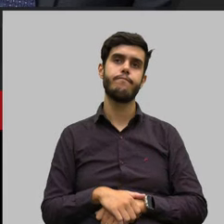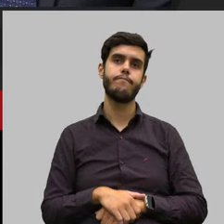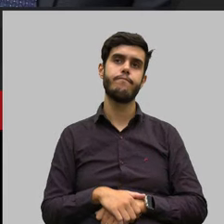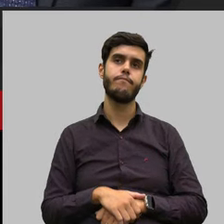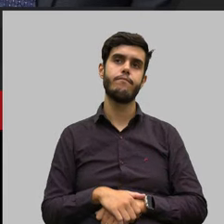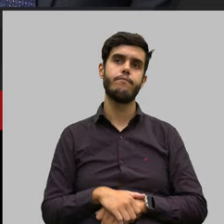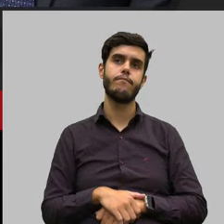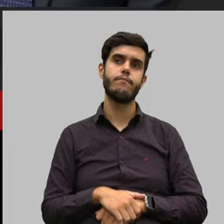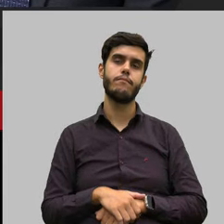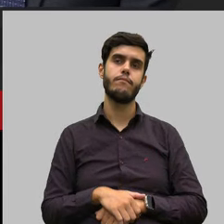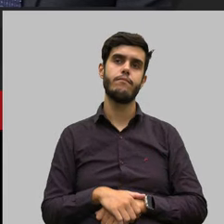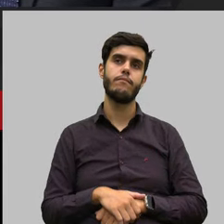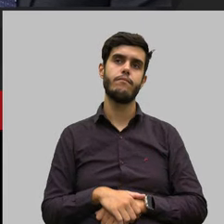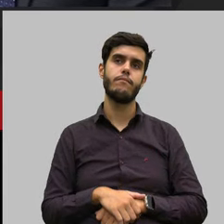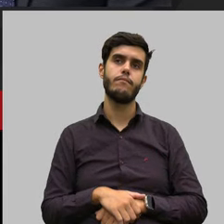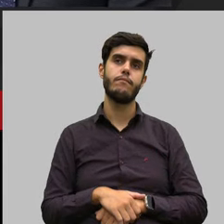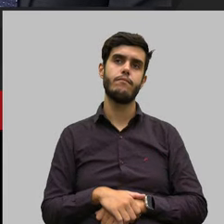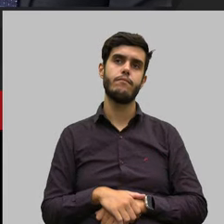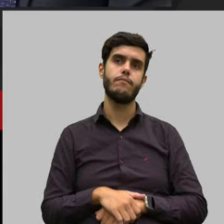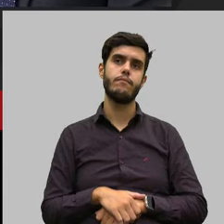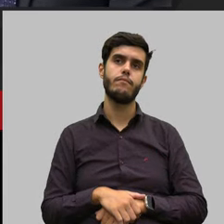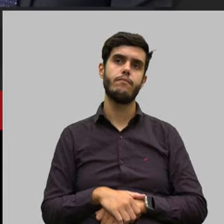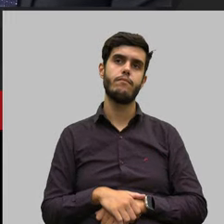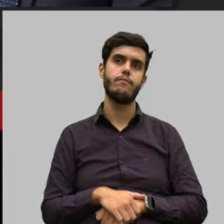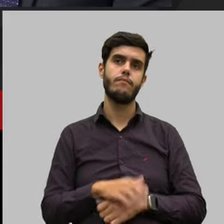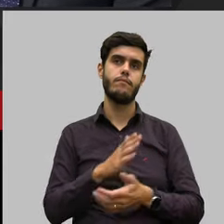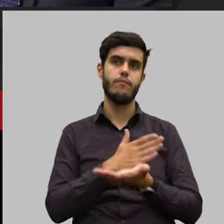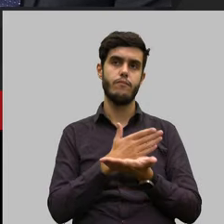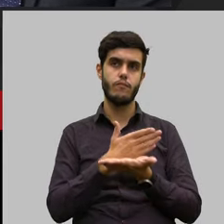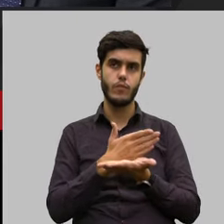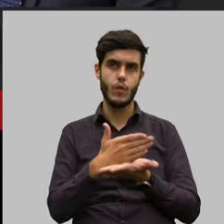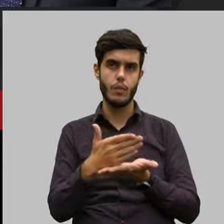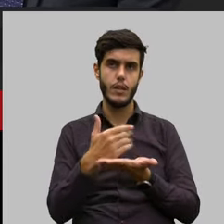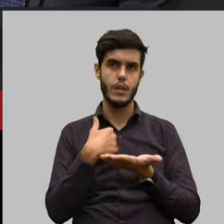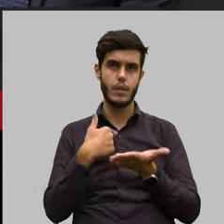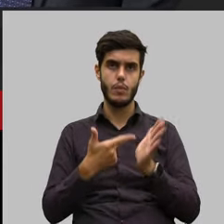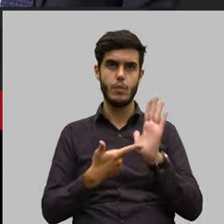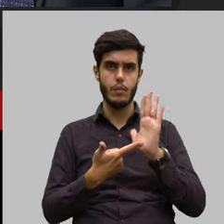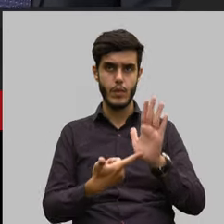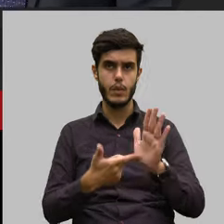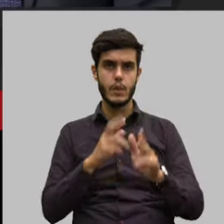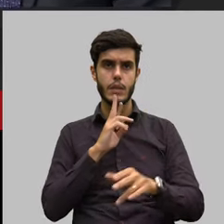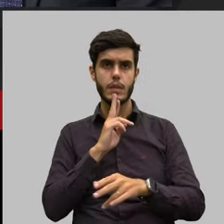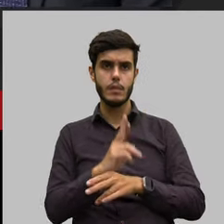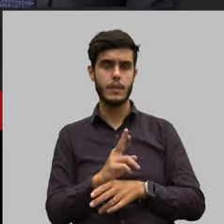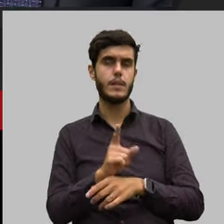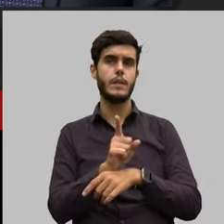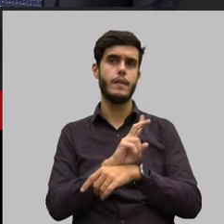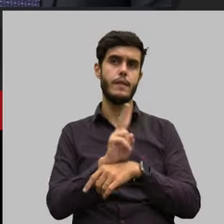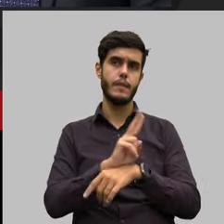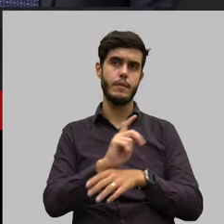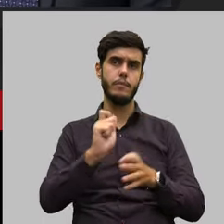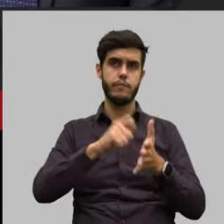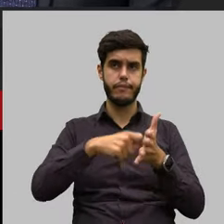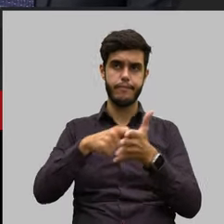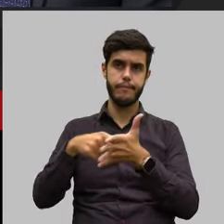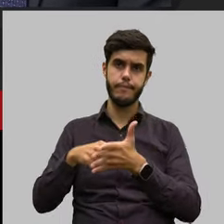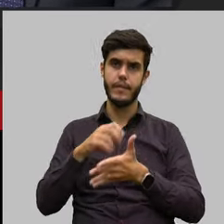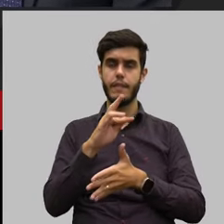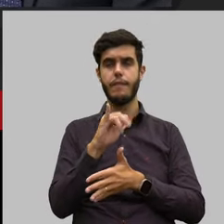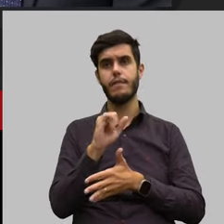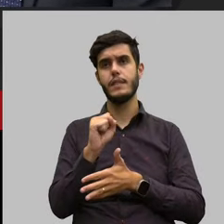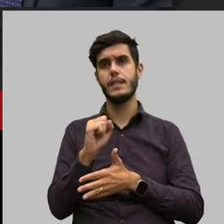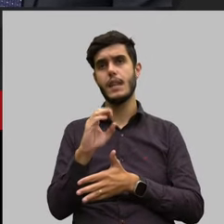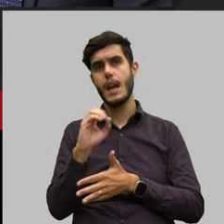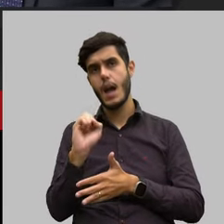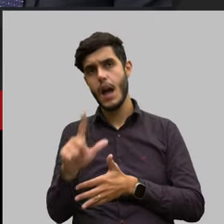Opa inicialmente eu mostro o resultado fiscal a evolução do resultado fiscal no